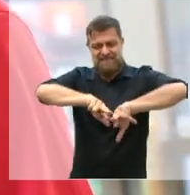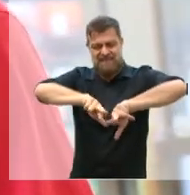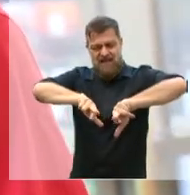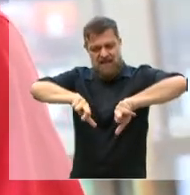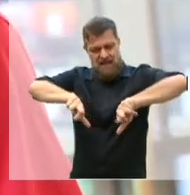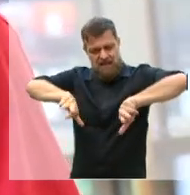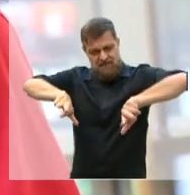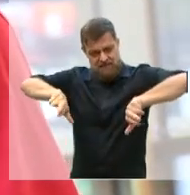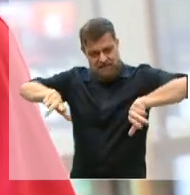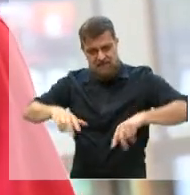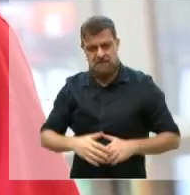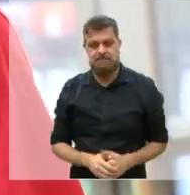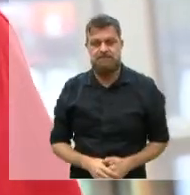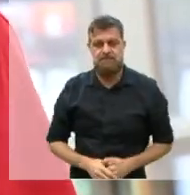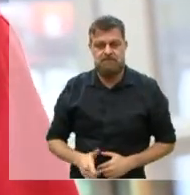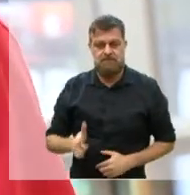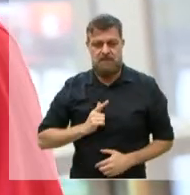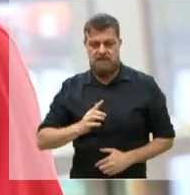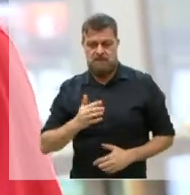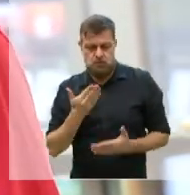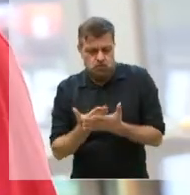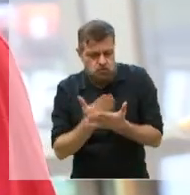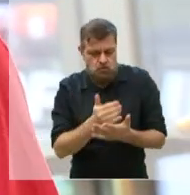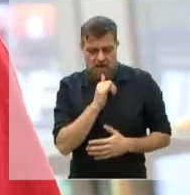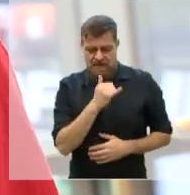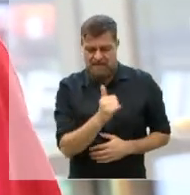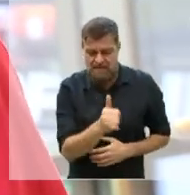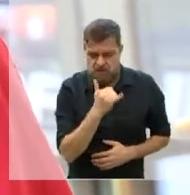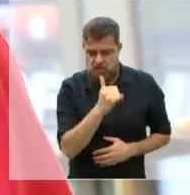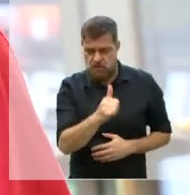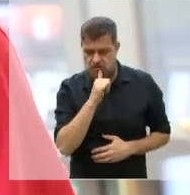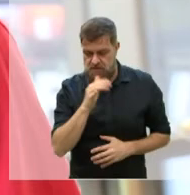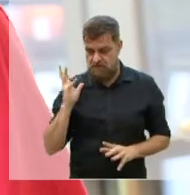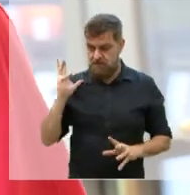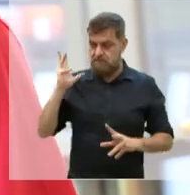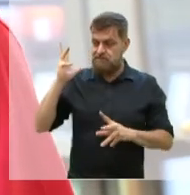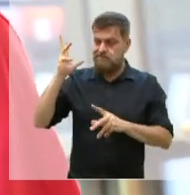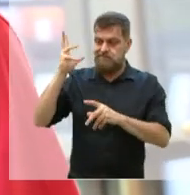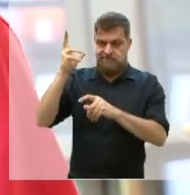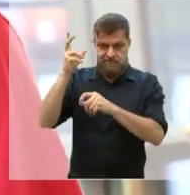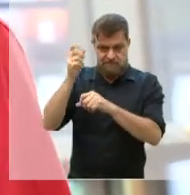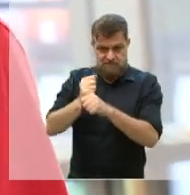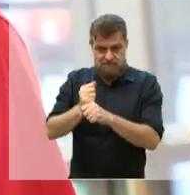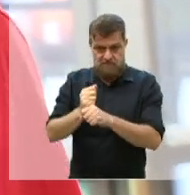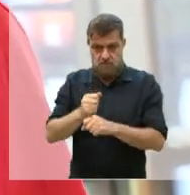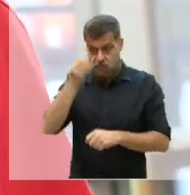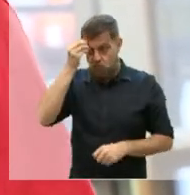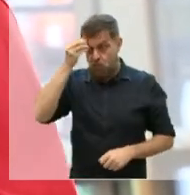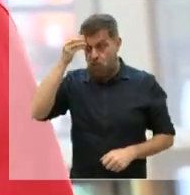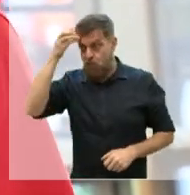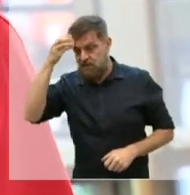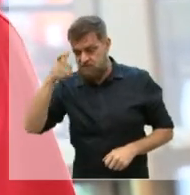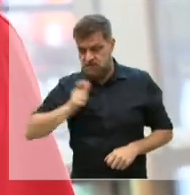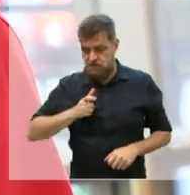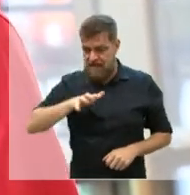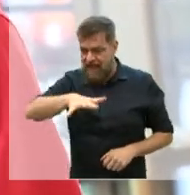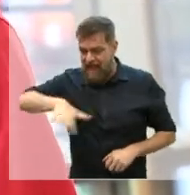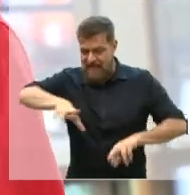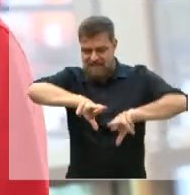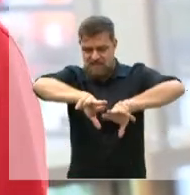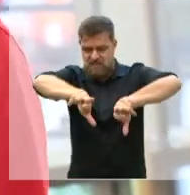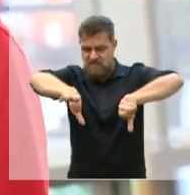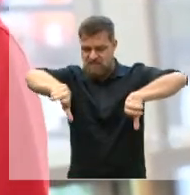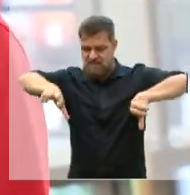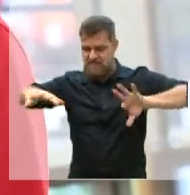disse, por energias. Então ele conseguiu reunir muita coisa do conhecimento humano que estava solto